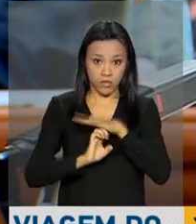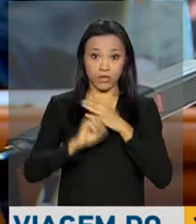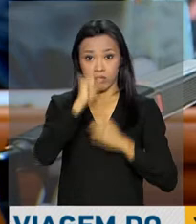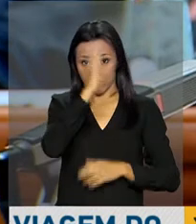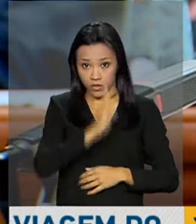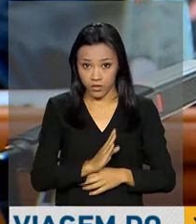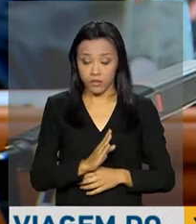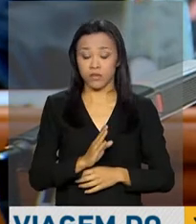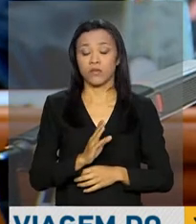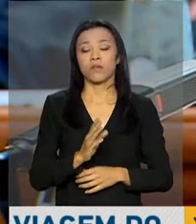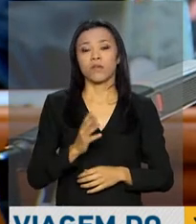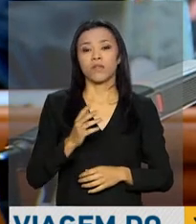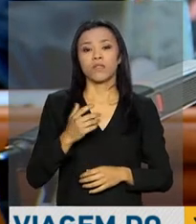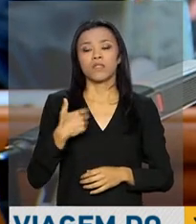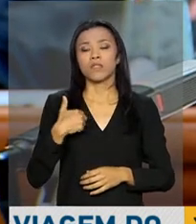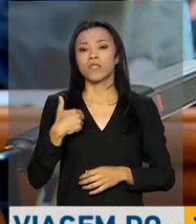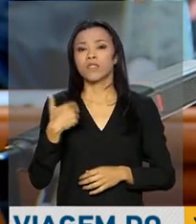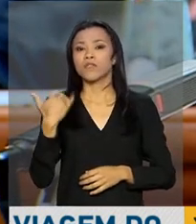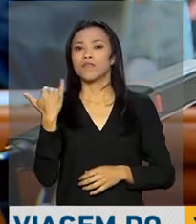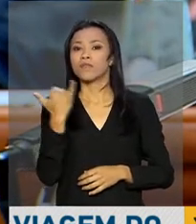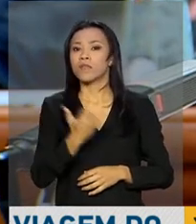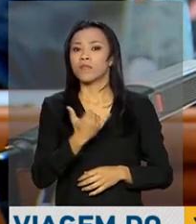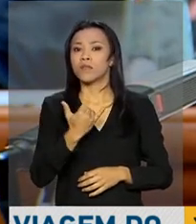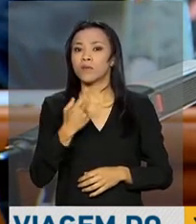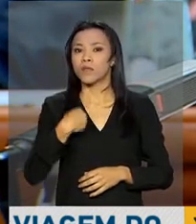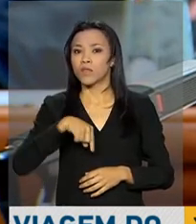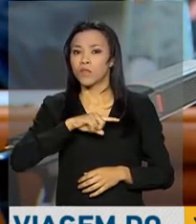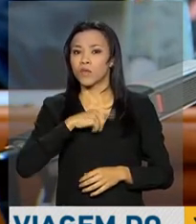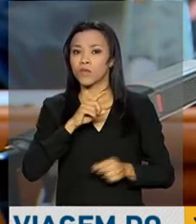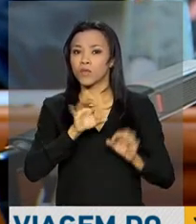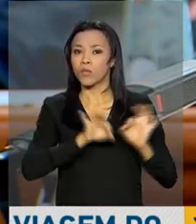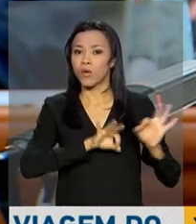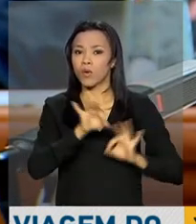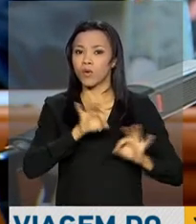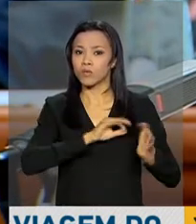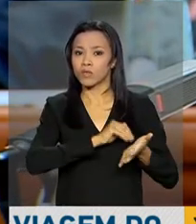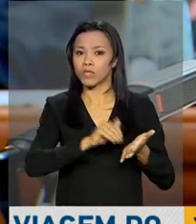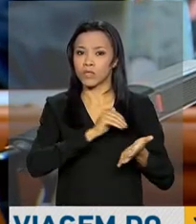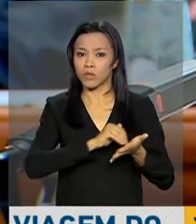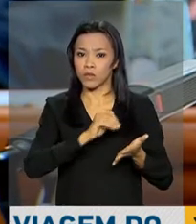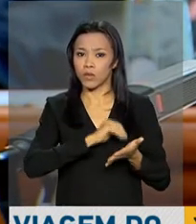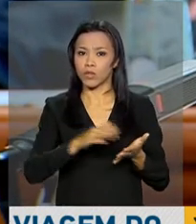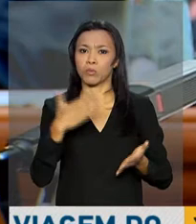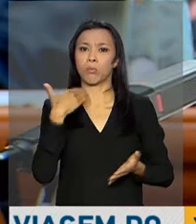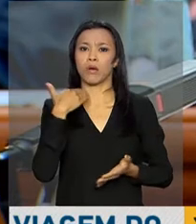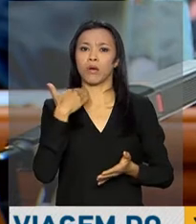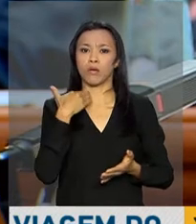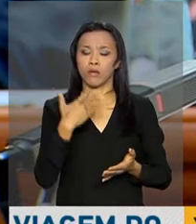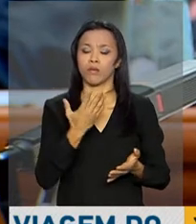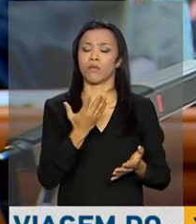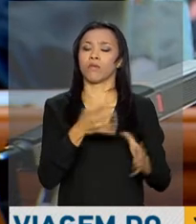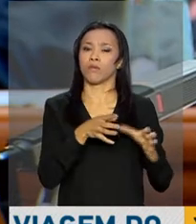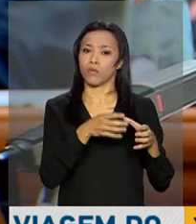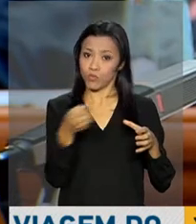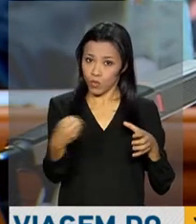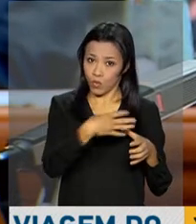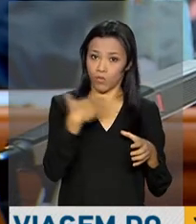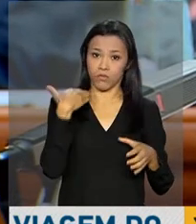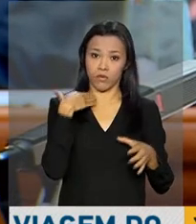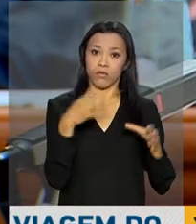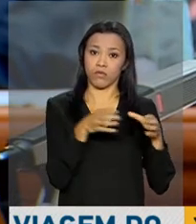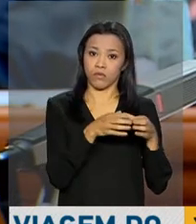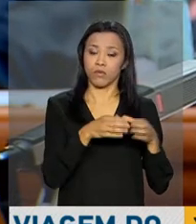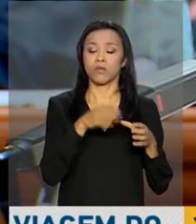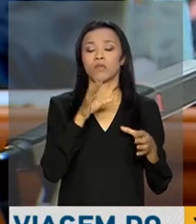comunicamos que estamos cuidando da instalação de um escritório do Banco de Desenvolvimento, o novo Banco de Desenvolvimento,